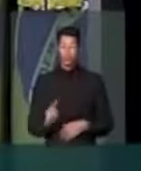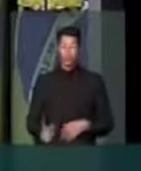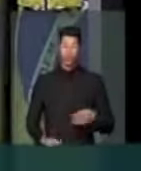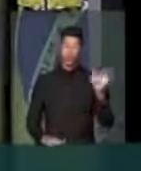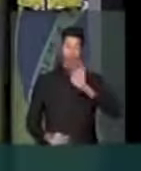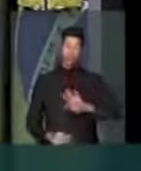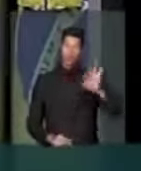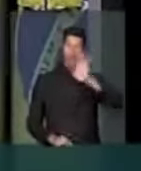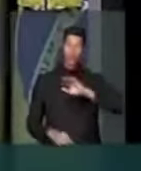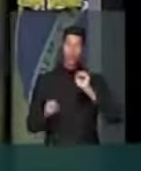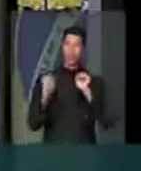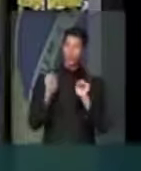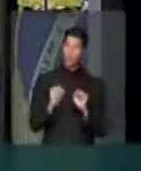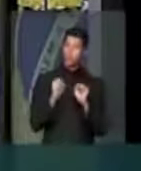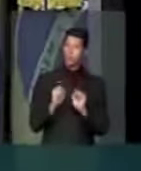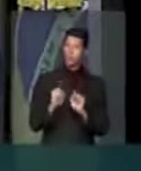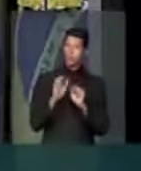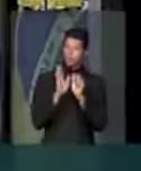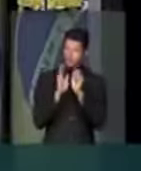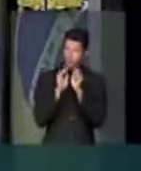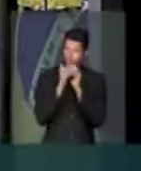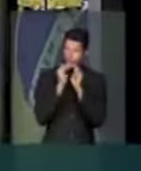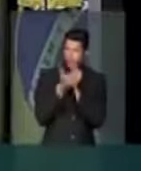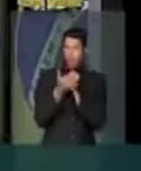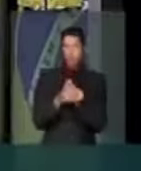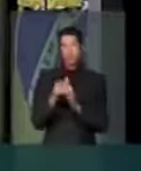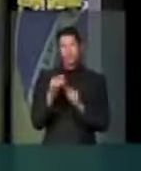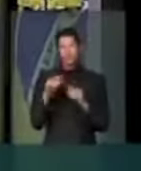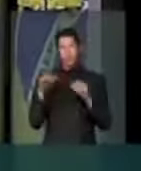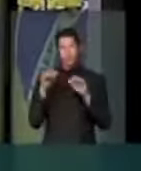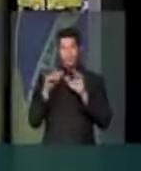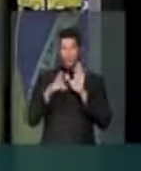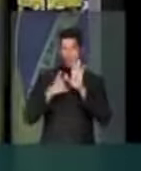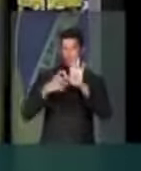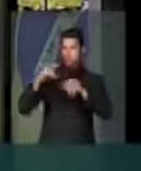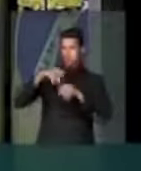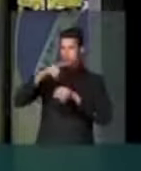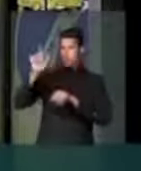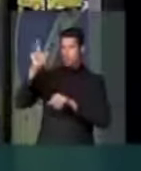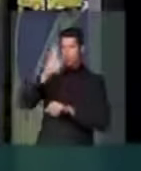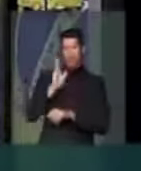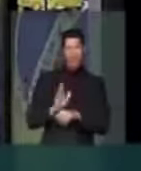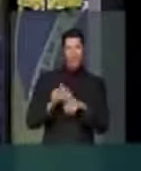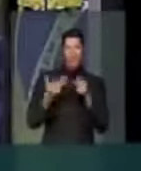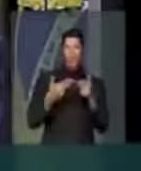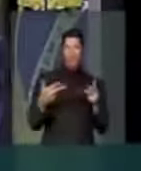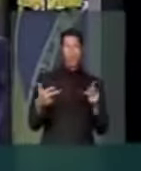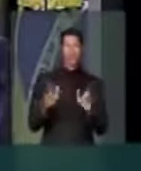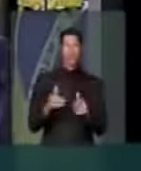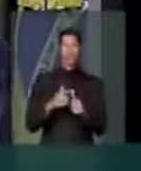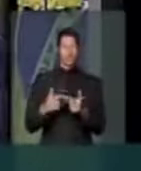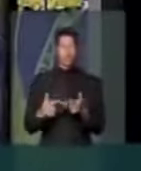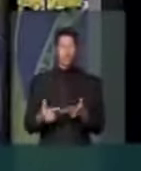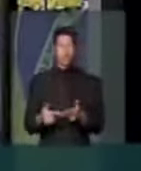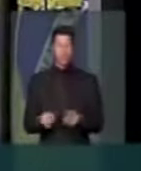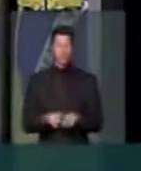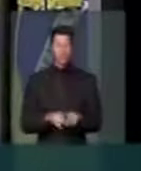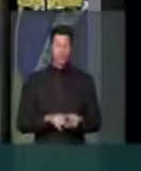governo federal poderia esconder para o mercado internacional, para os brasileiros,